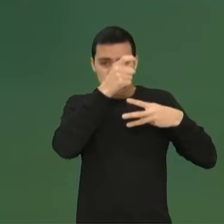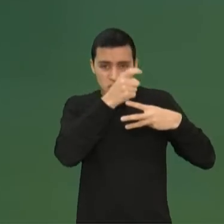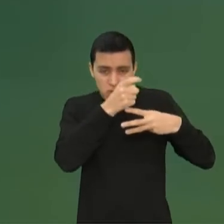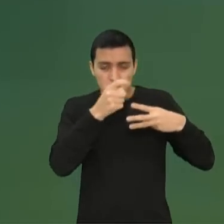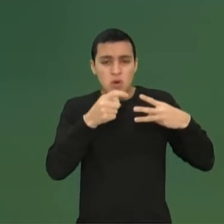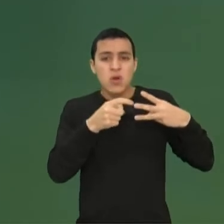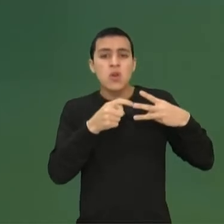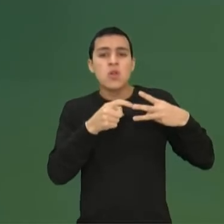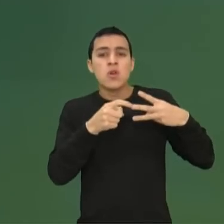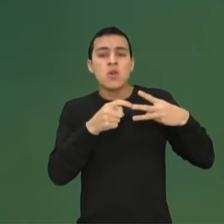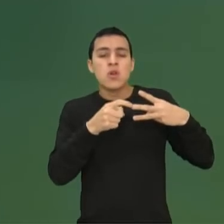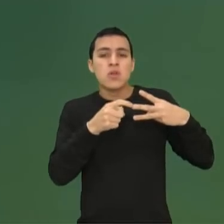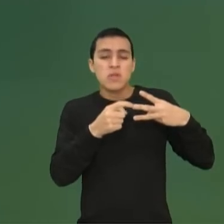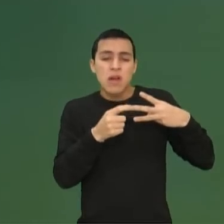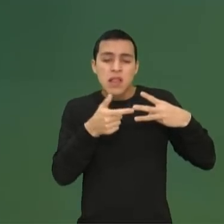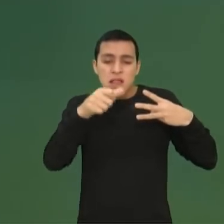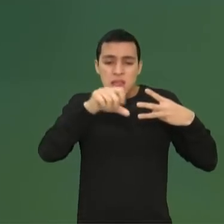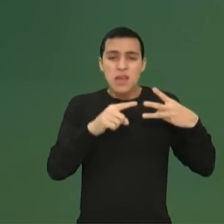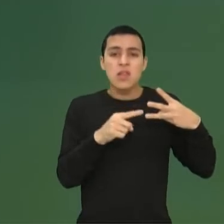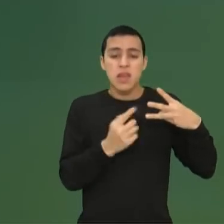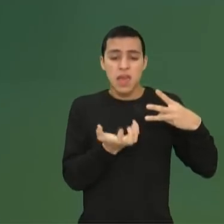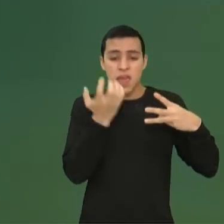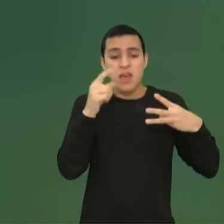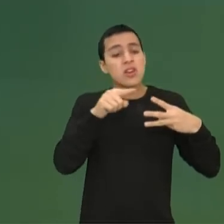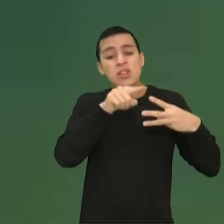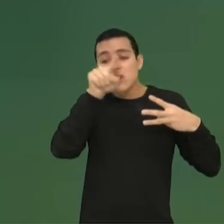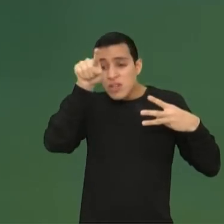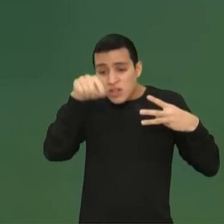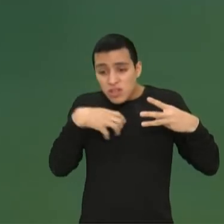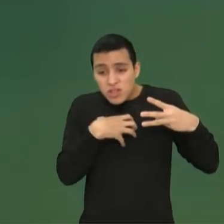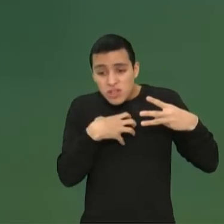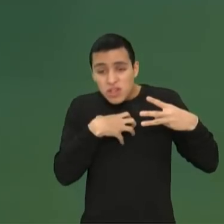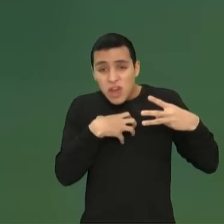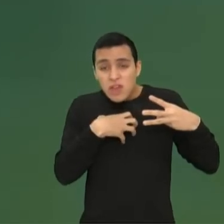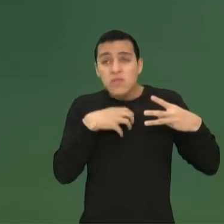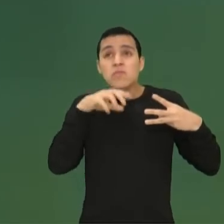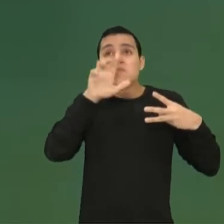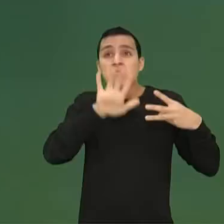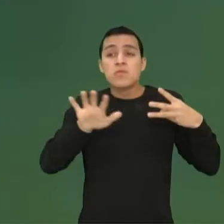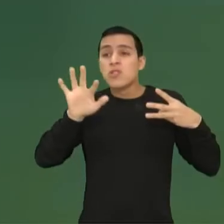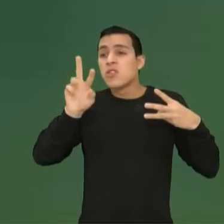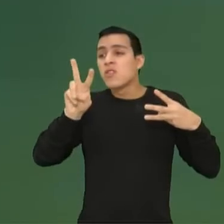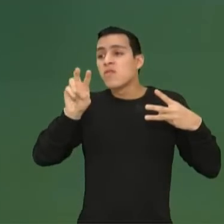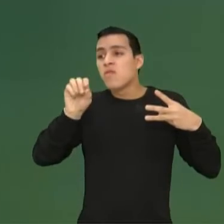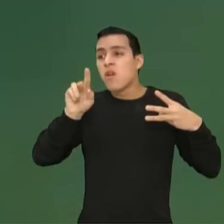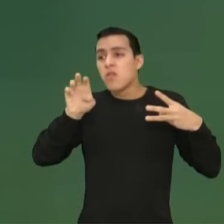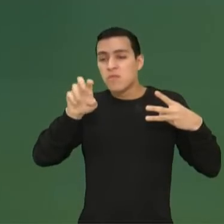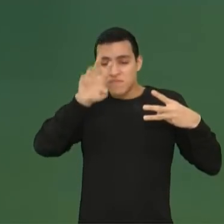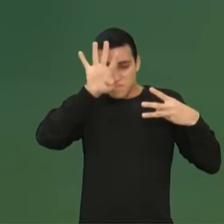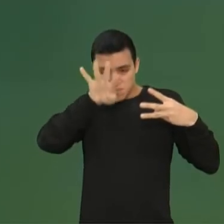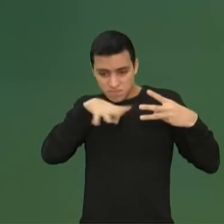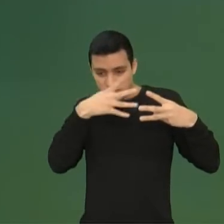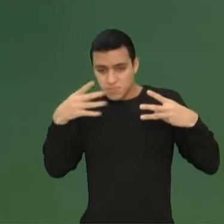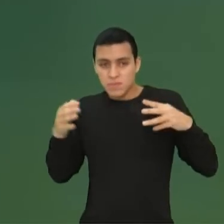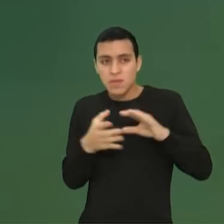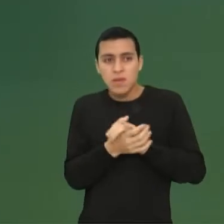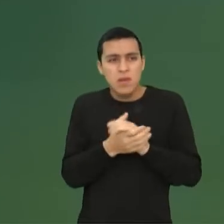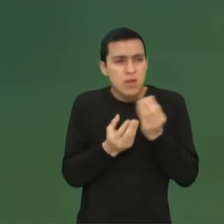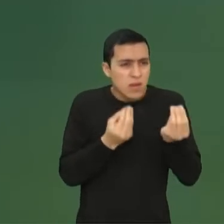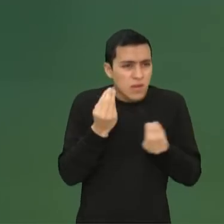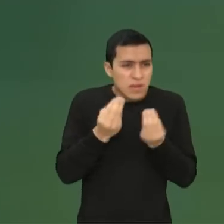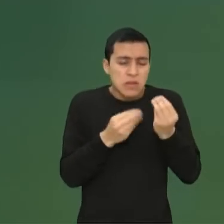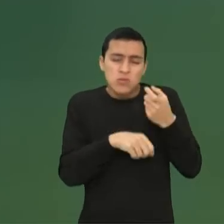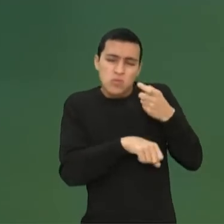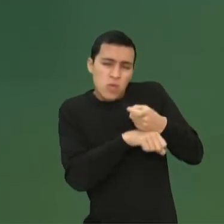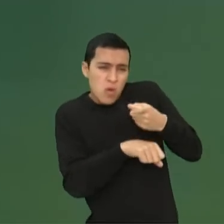líquido e gasoso, e a sua forma e o seu volume. Então quando é sólido, a forma e o